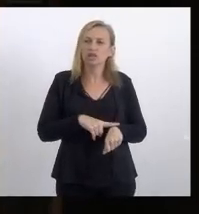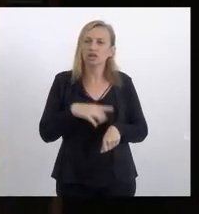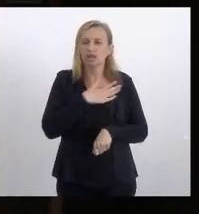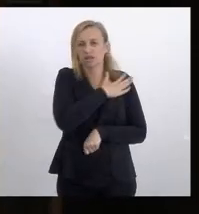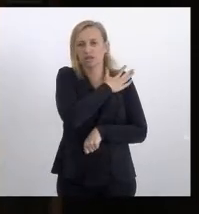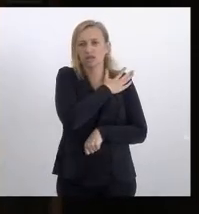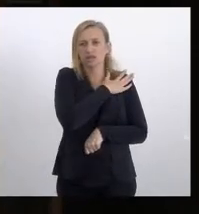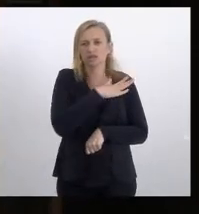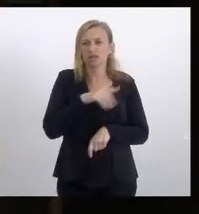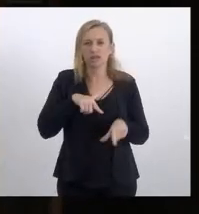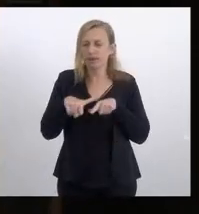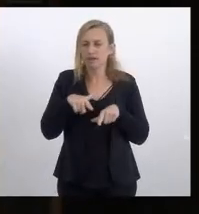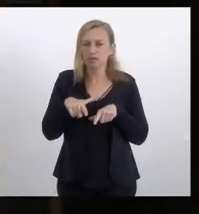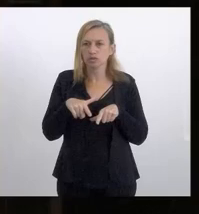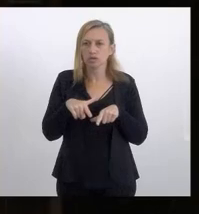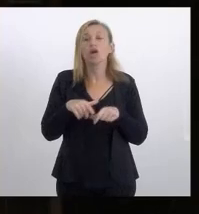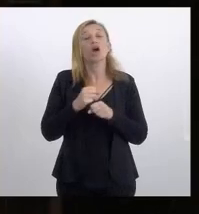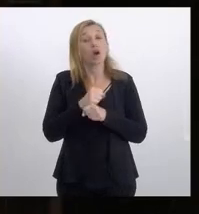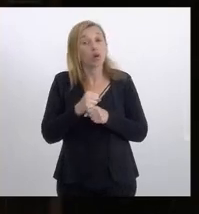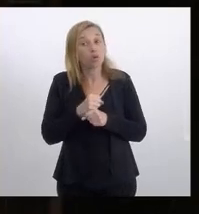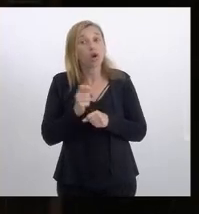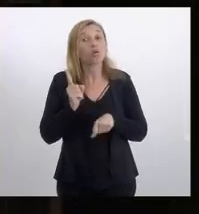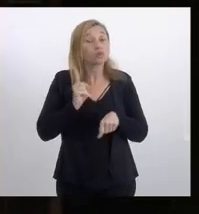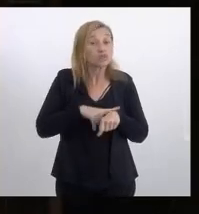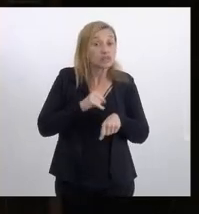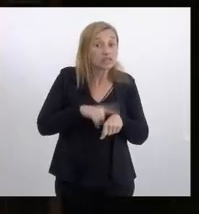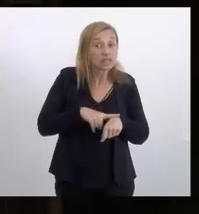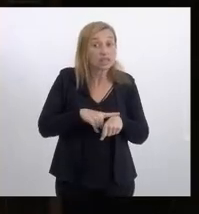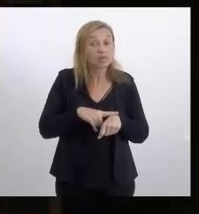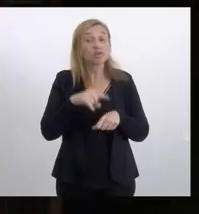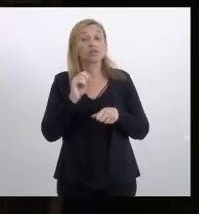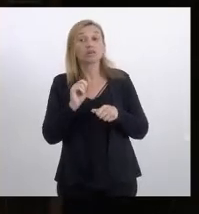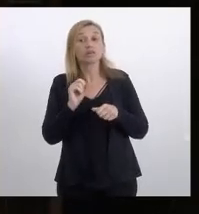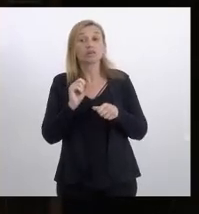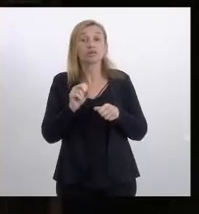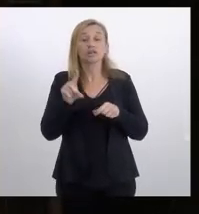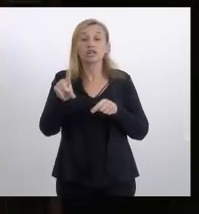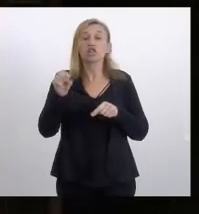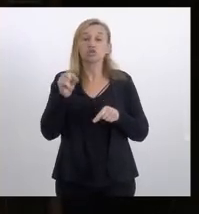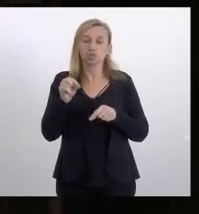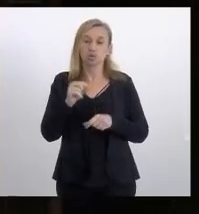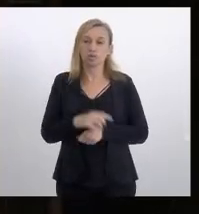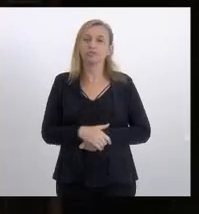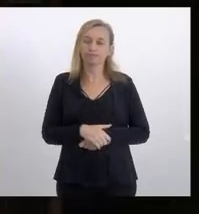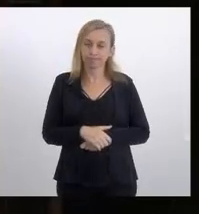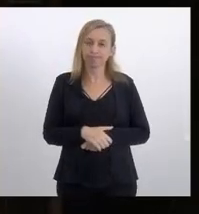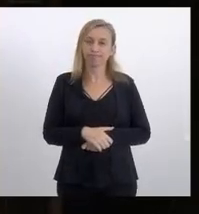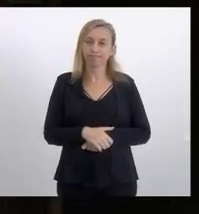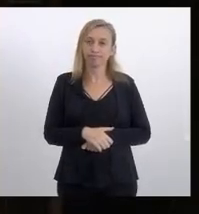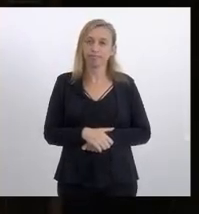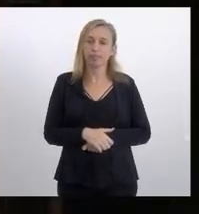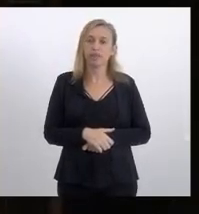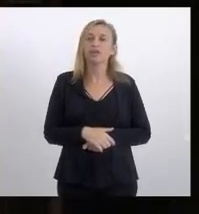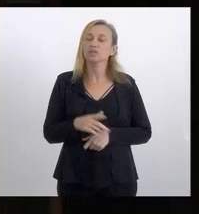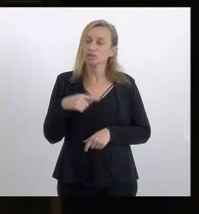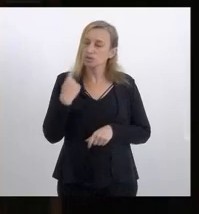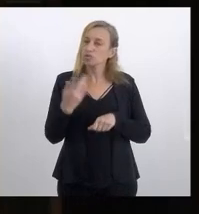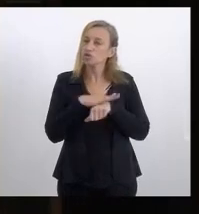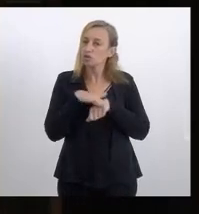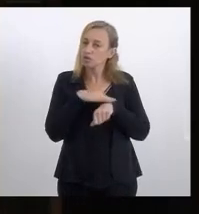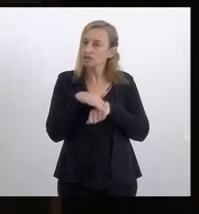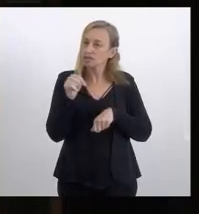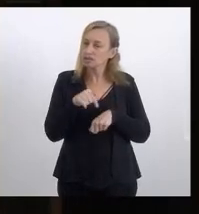militar tá aí na inatividade é o ano é o tempo que ele tem para fazer a sua opção é o que é o que a gente tava conversando